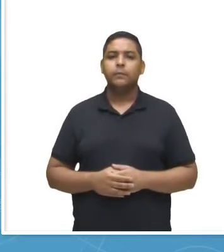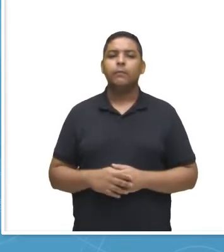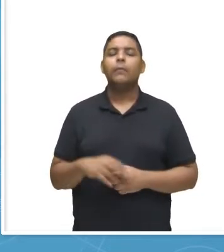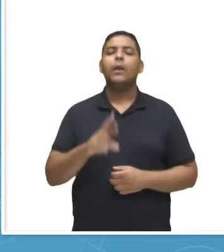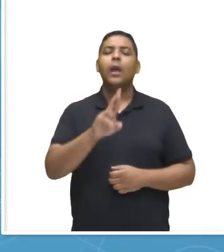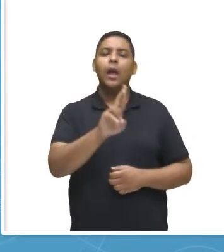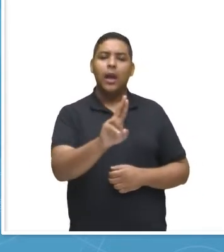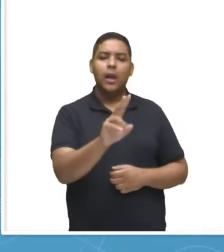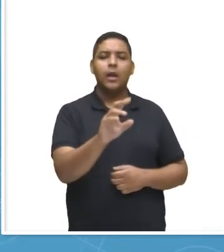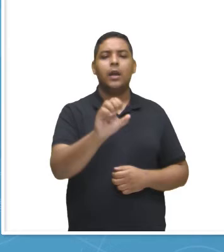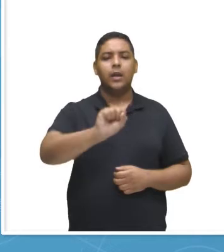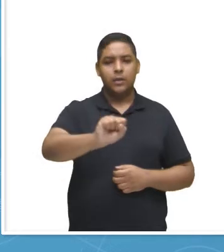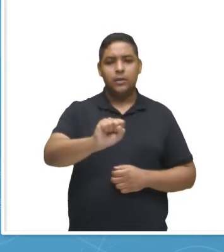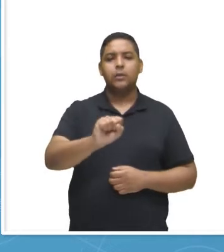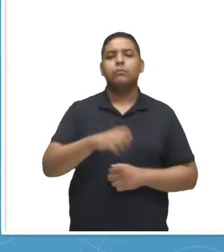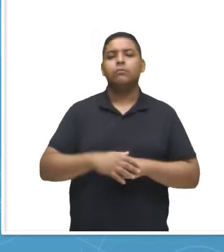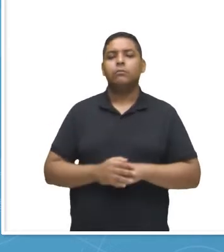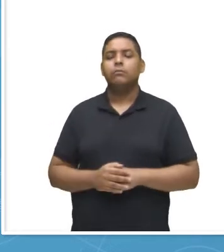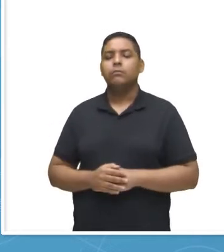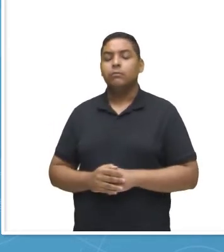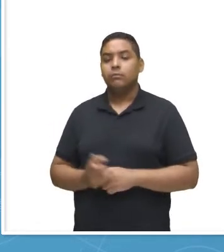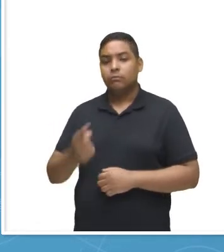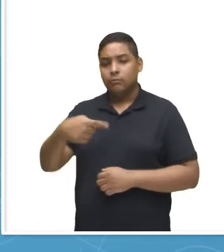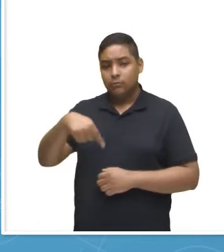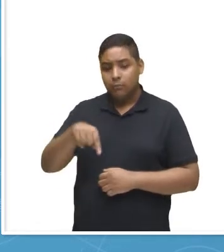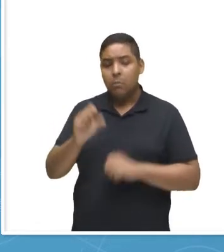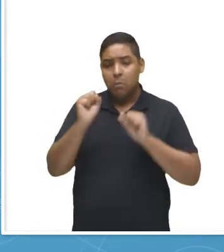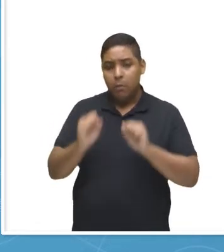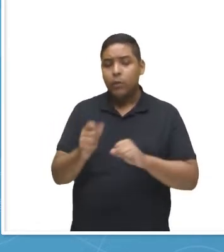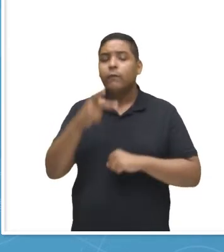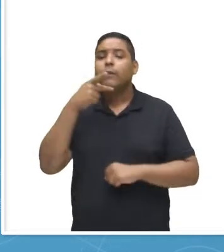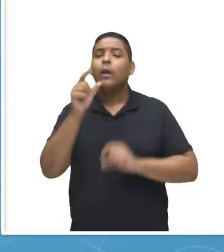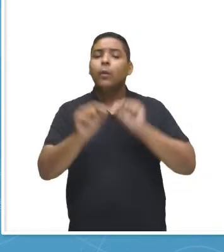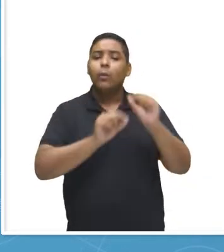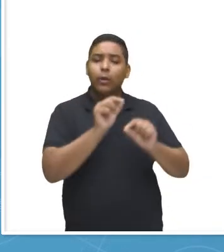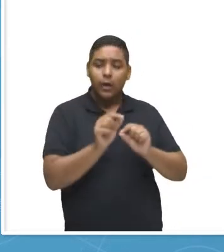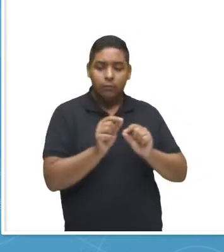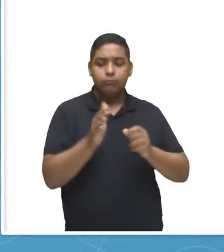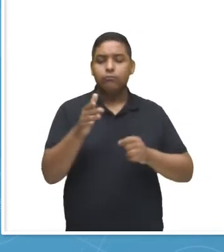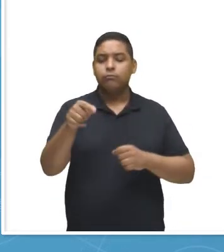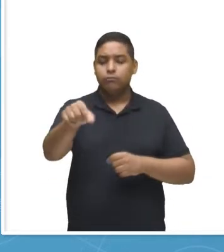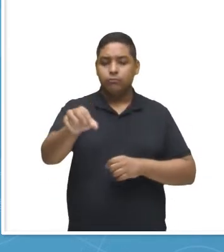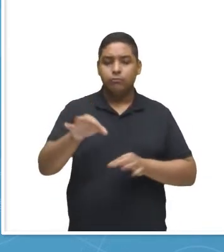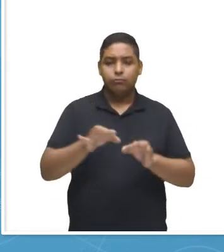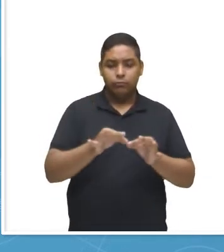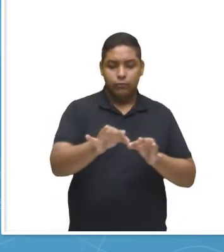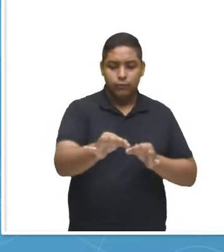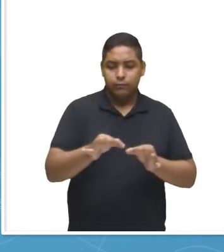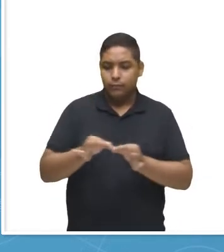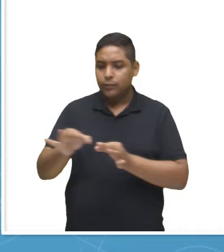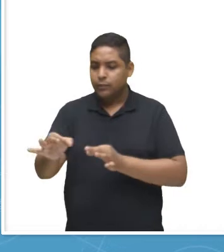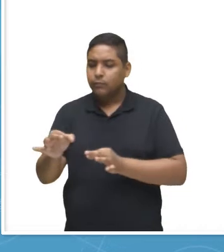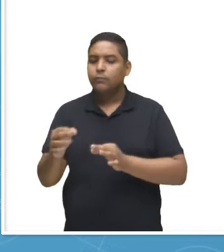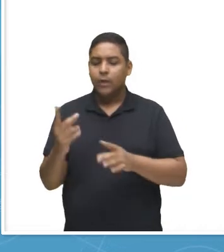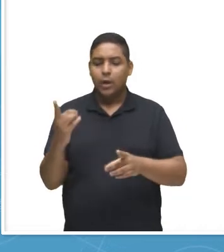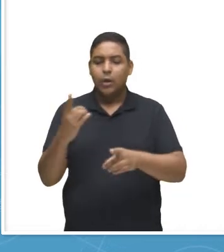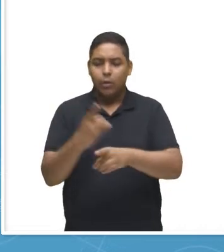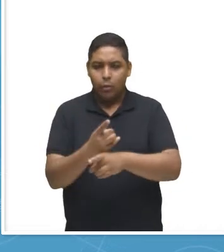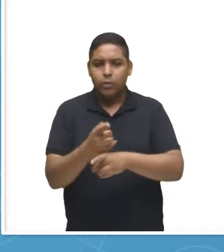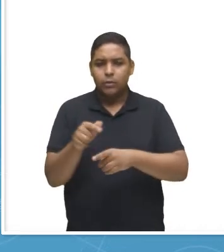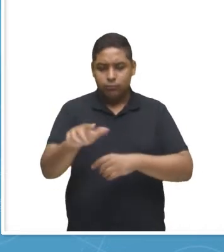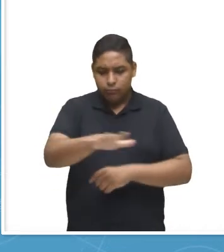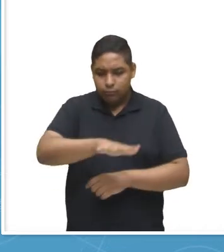são ortogonais, pode-se afirmar, então, que ambas as retas encontram-se necessariamente no mesmo